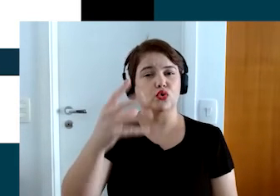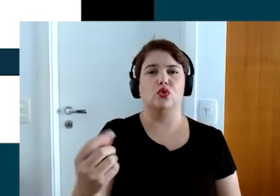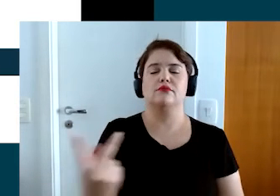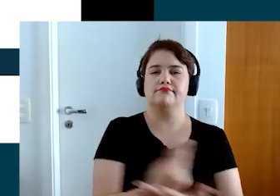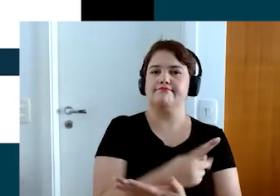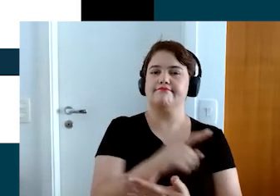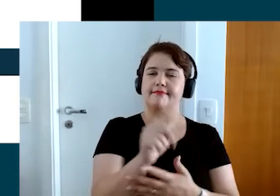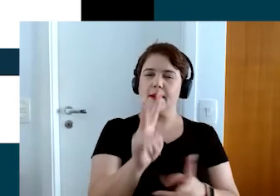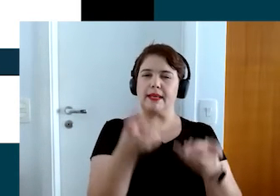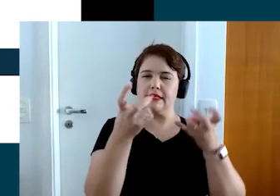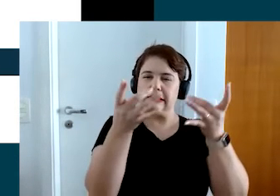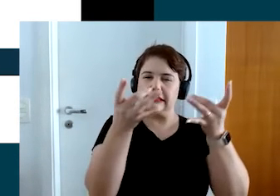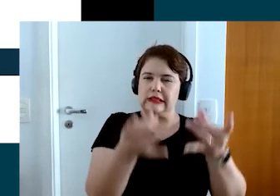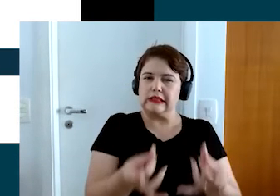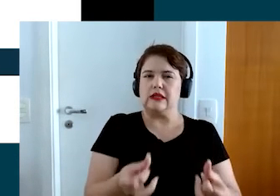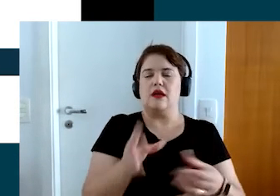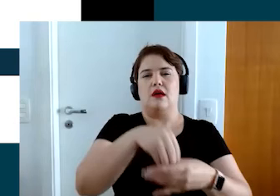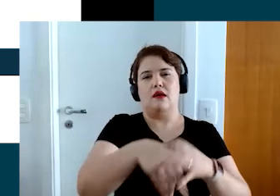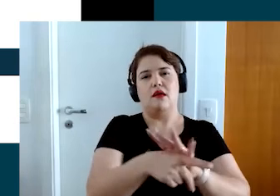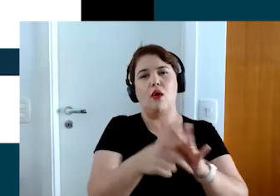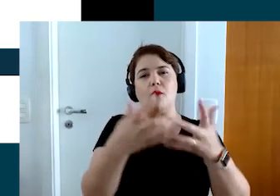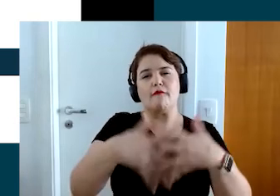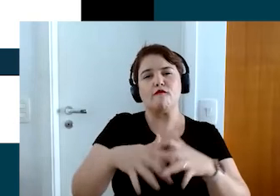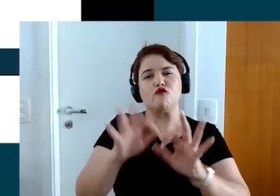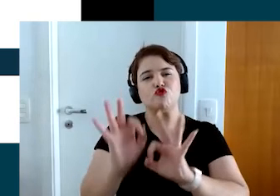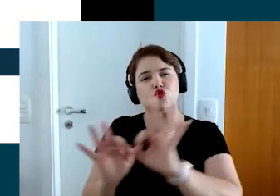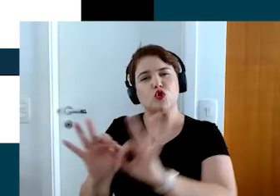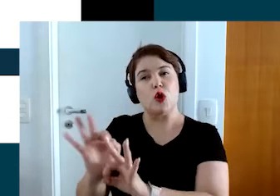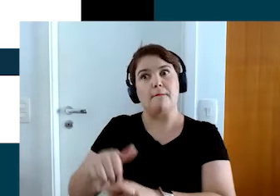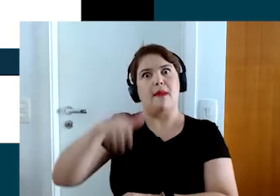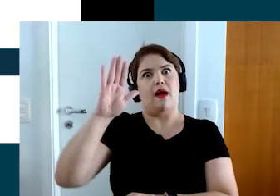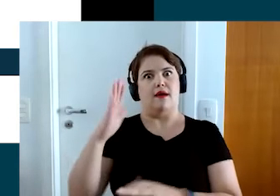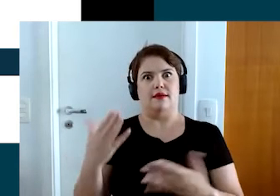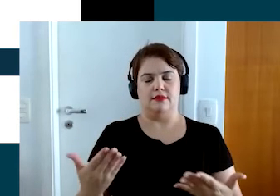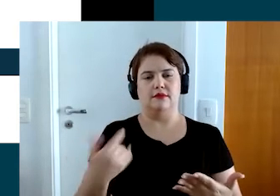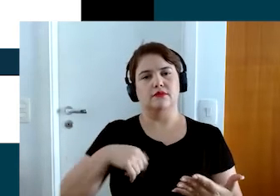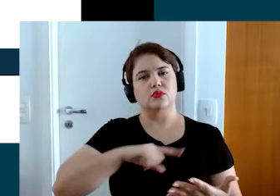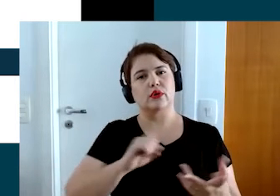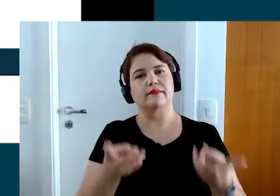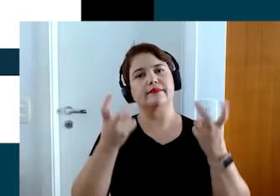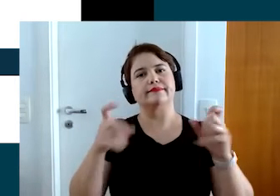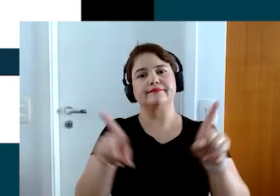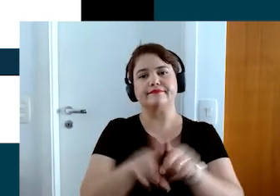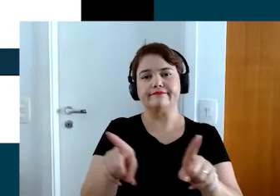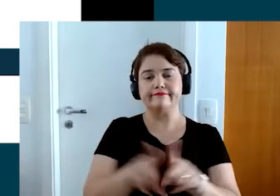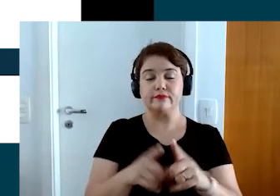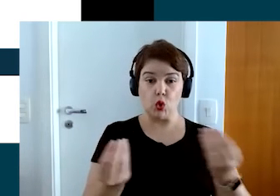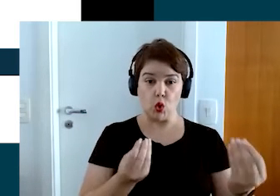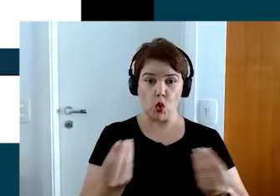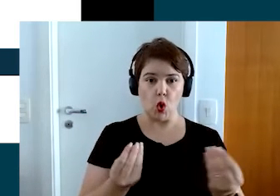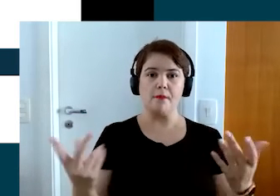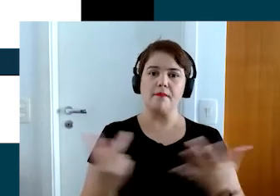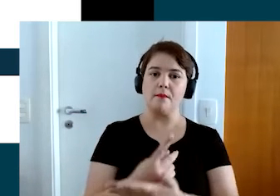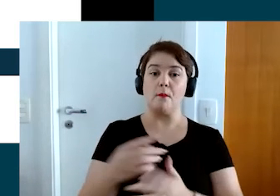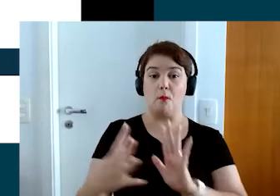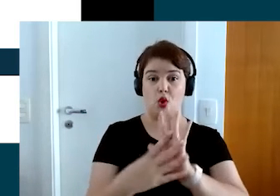fina daquela funcionalidade, que pode ser muito maior, né? E aí a gente também coloca isso em produção, em modelo MVP,